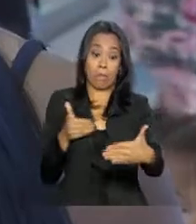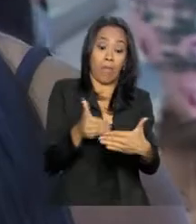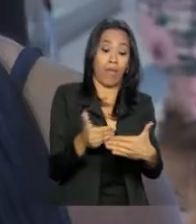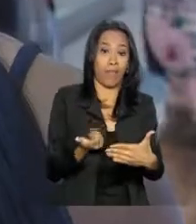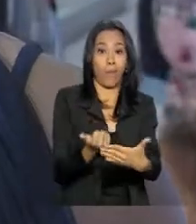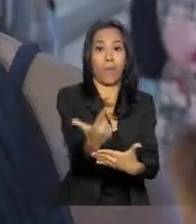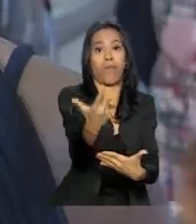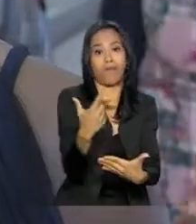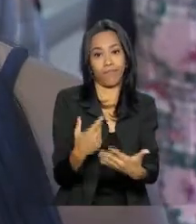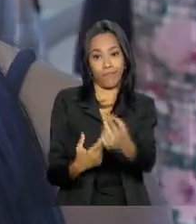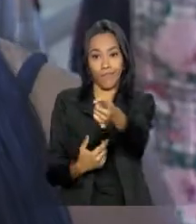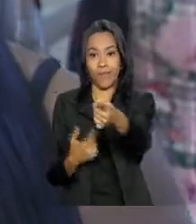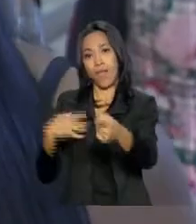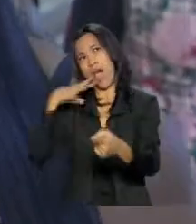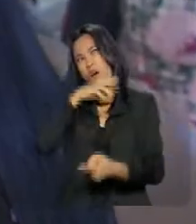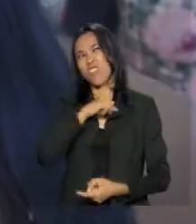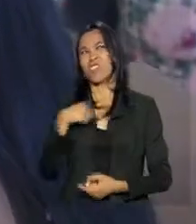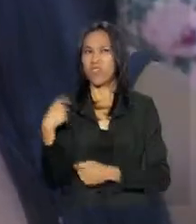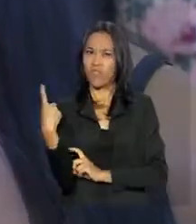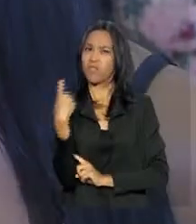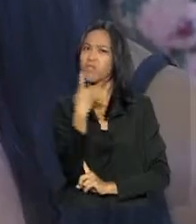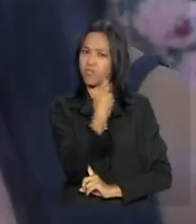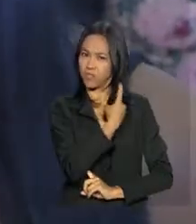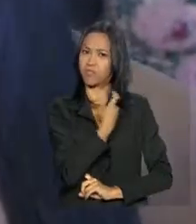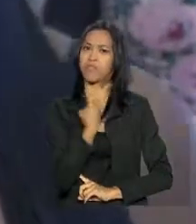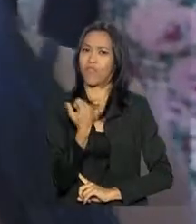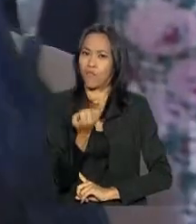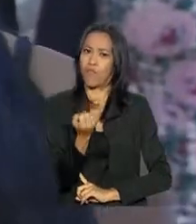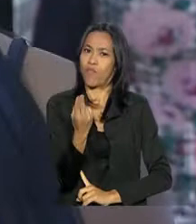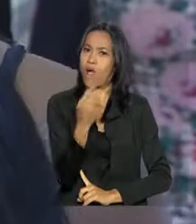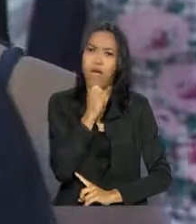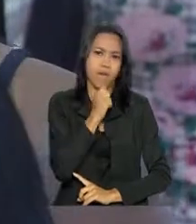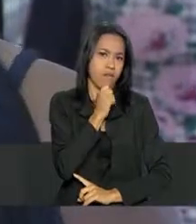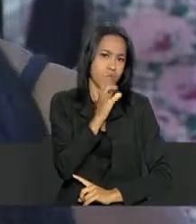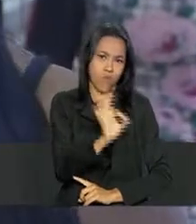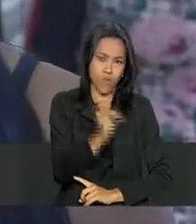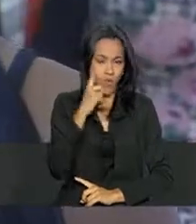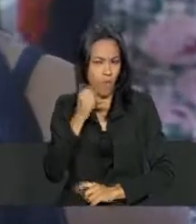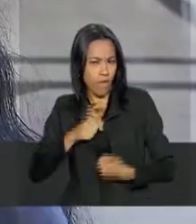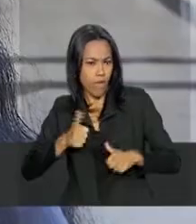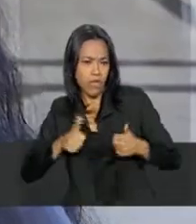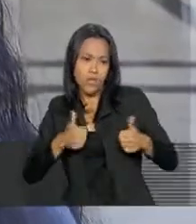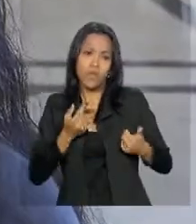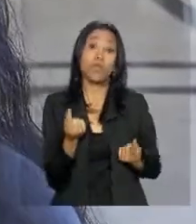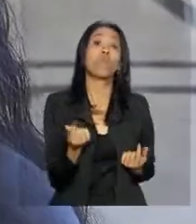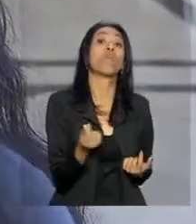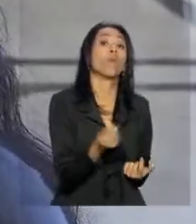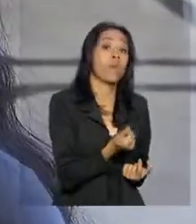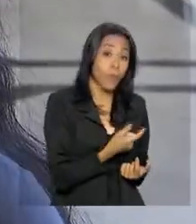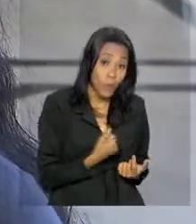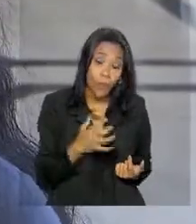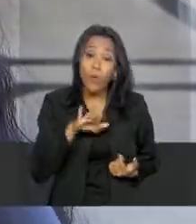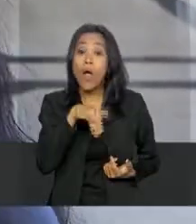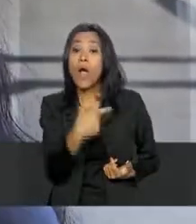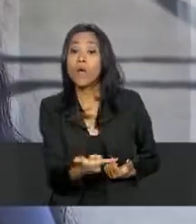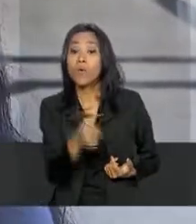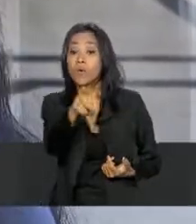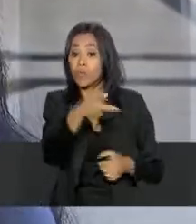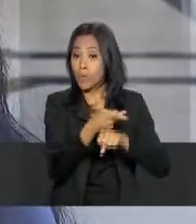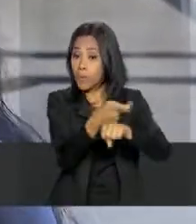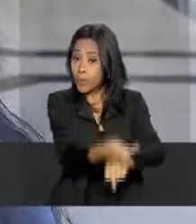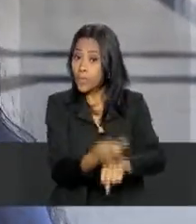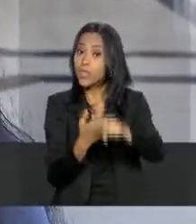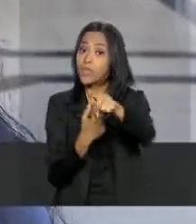em comprar acho que perfume loja de perfumaria ainda não comprei mas trabalhei em o preço é o que tem mais em conta mas aí foi